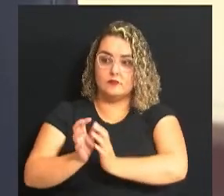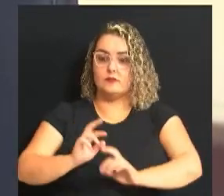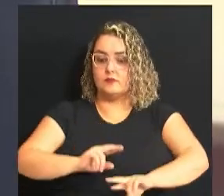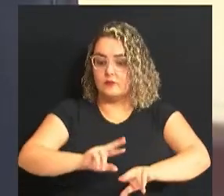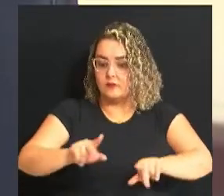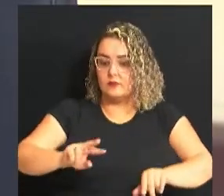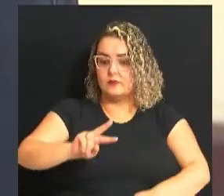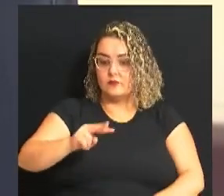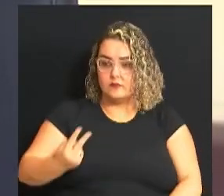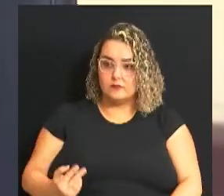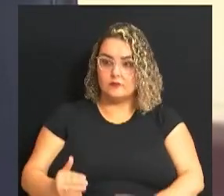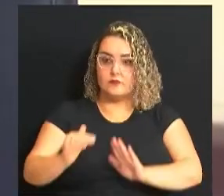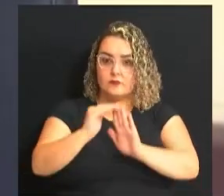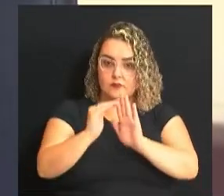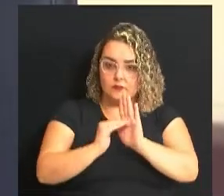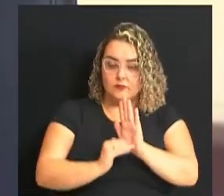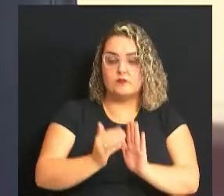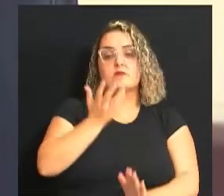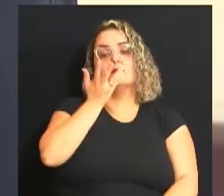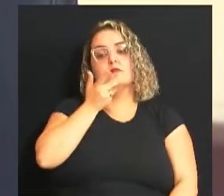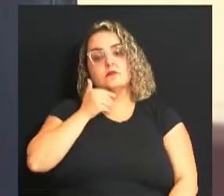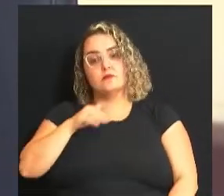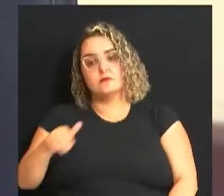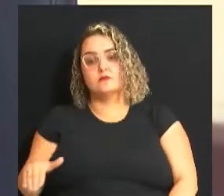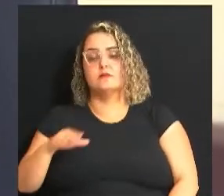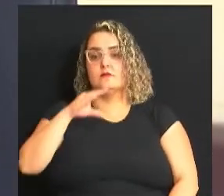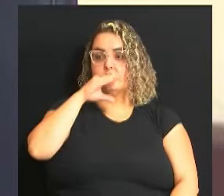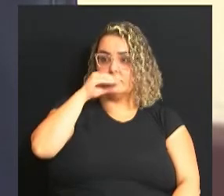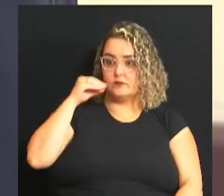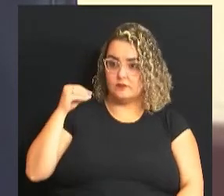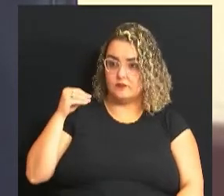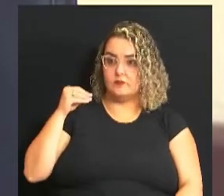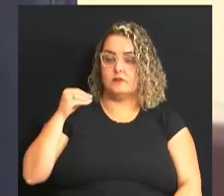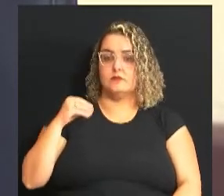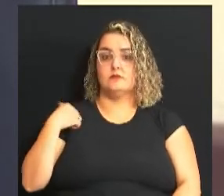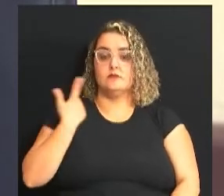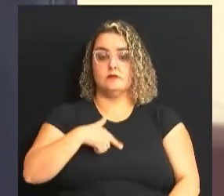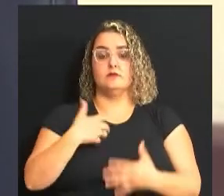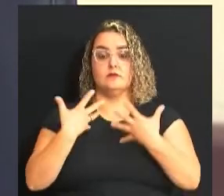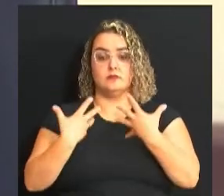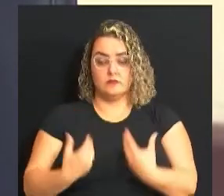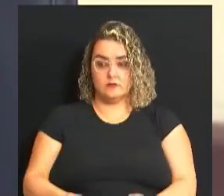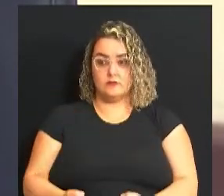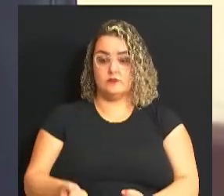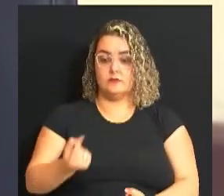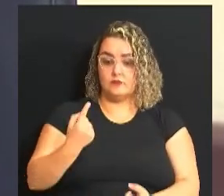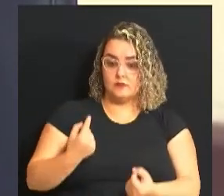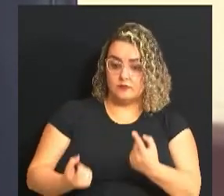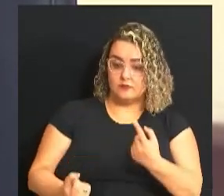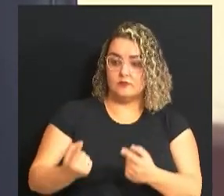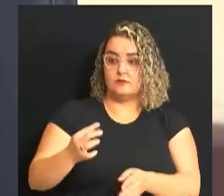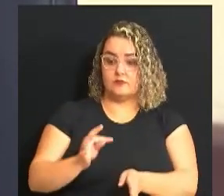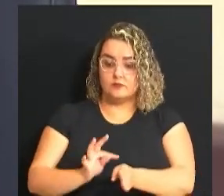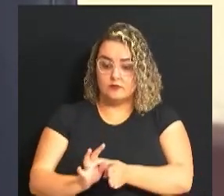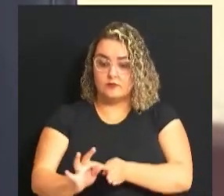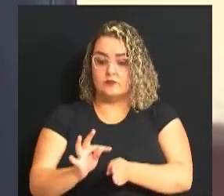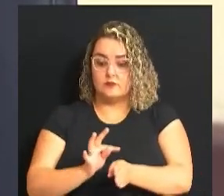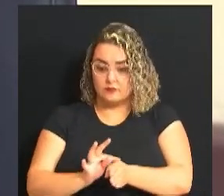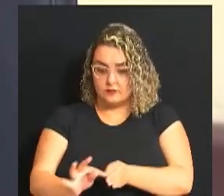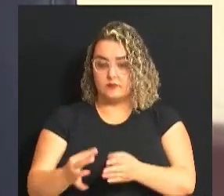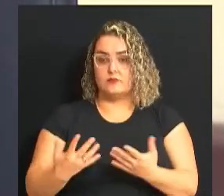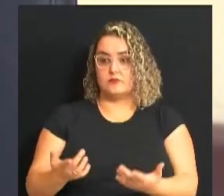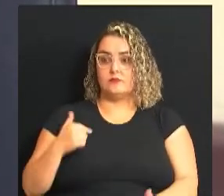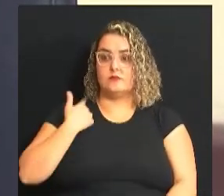pauta da criança e adolescente. Nós recebemos aqui alguns conselheiros tutelares que